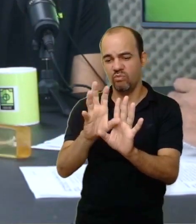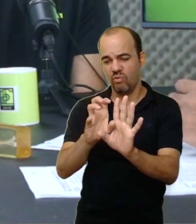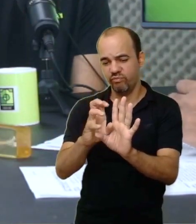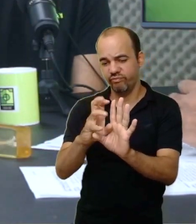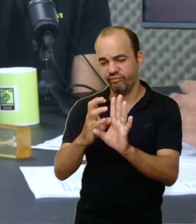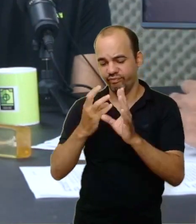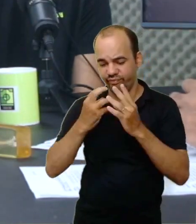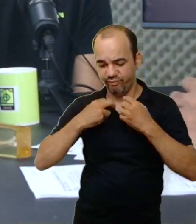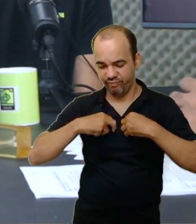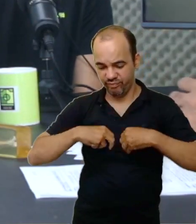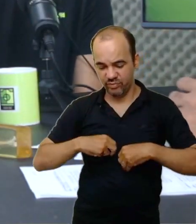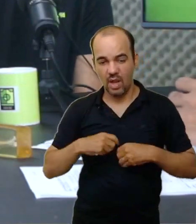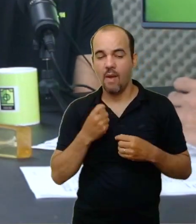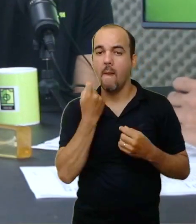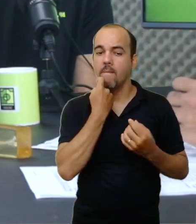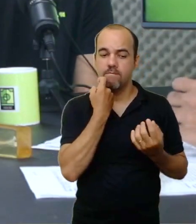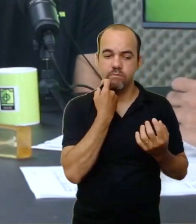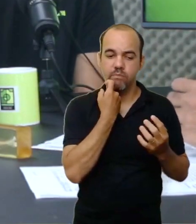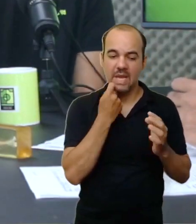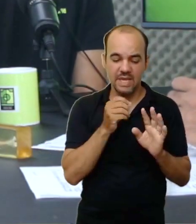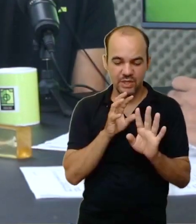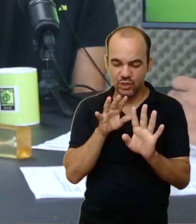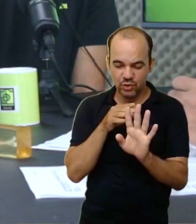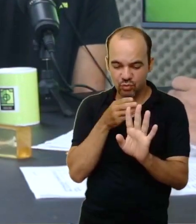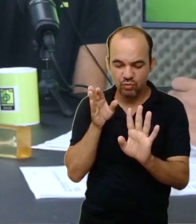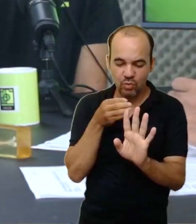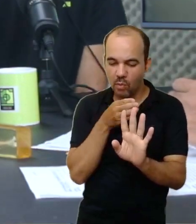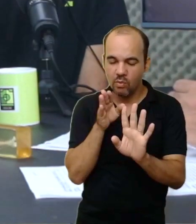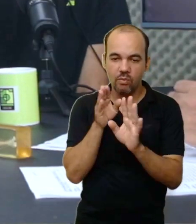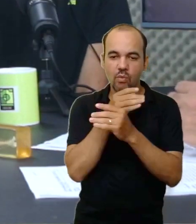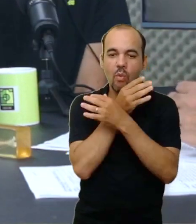aí o peixe que vai alimentar dele vai também